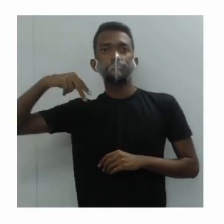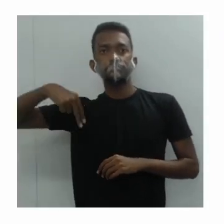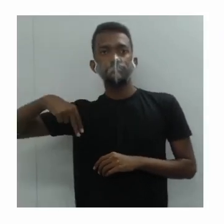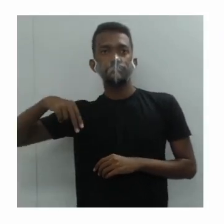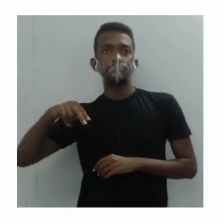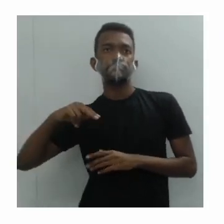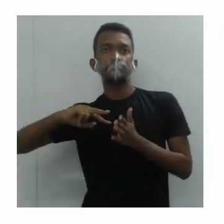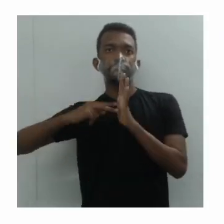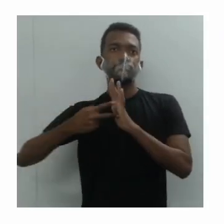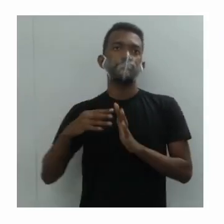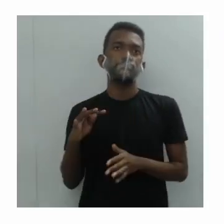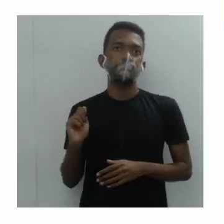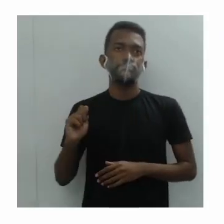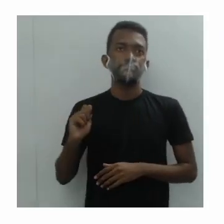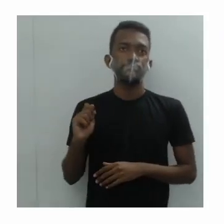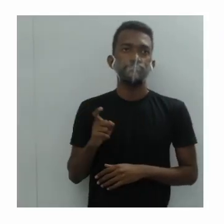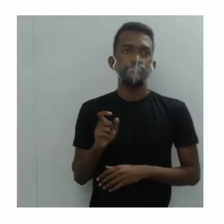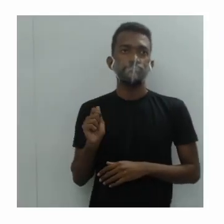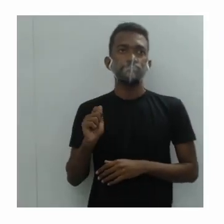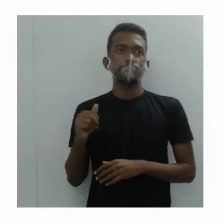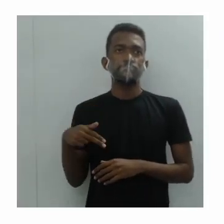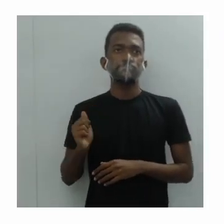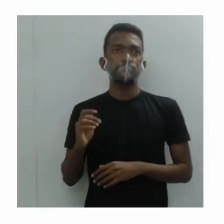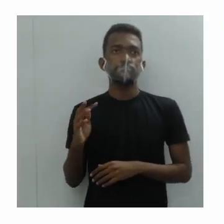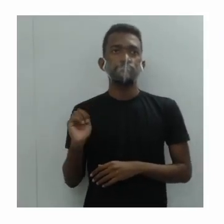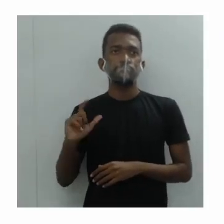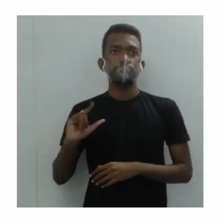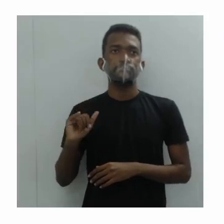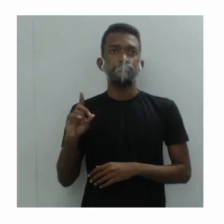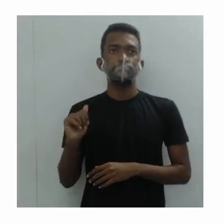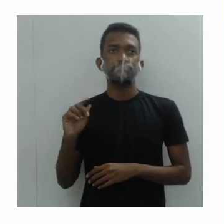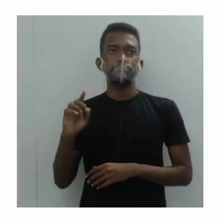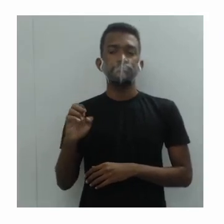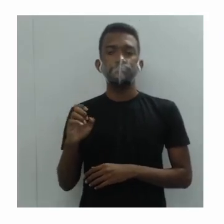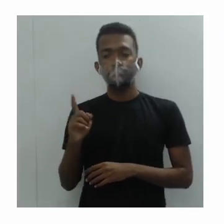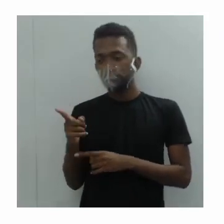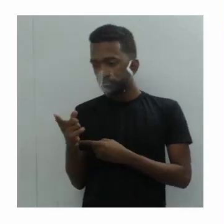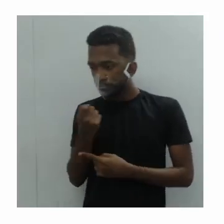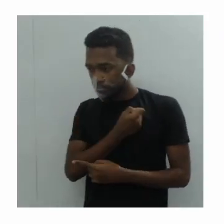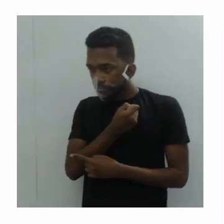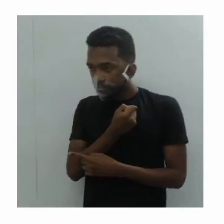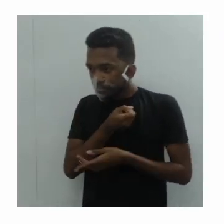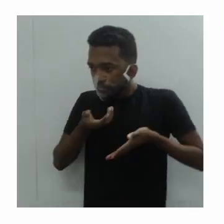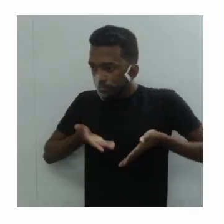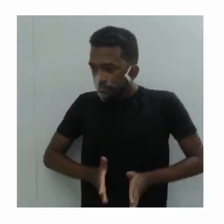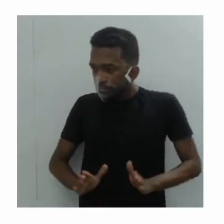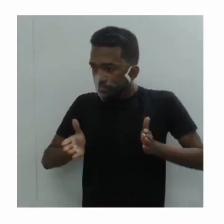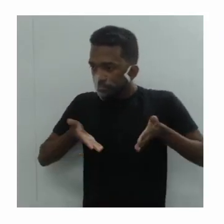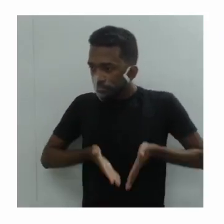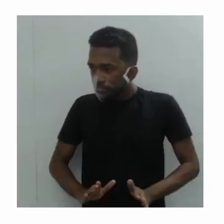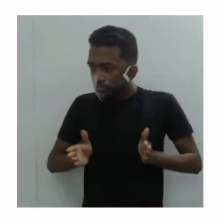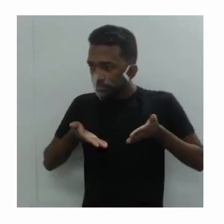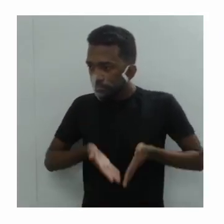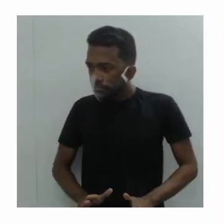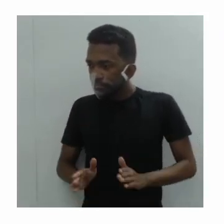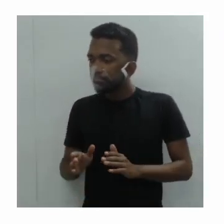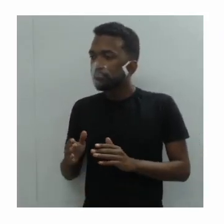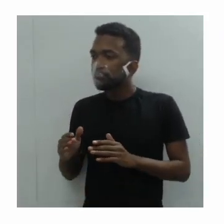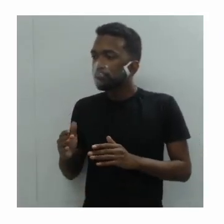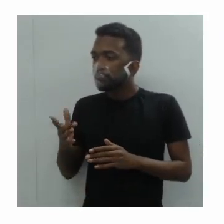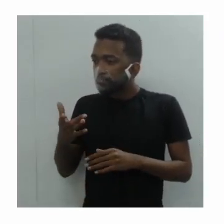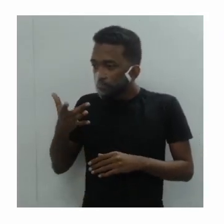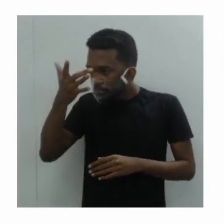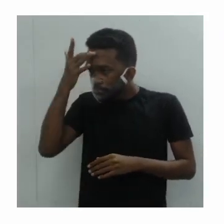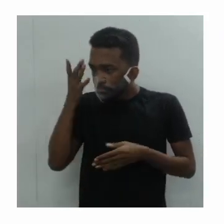natalidade, gente, o número de nascimento, de quantos nascimentos. E a taxa de mortalidade,